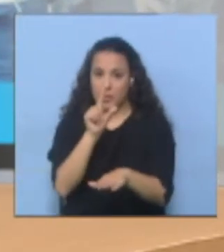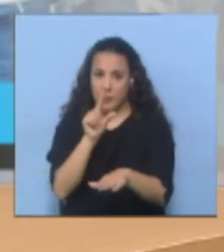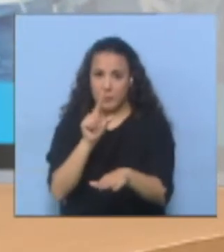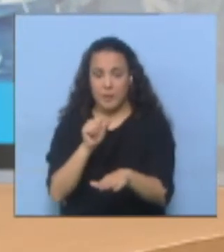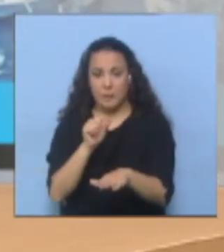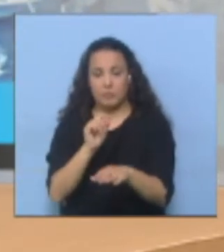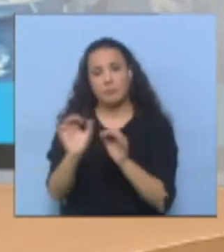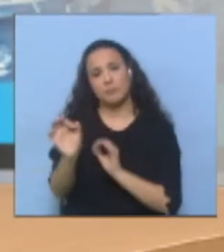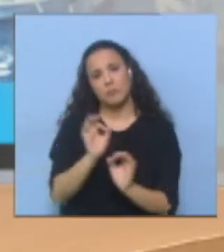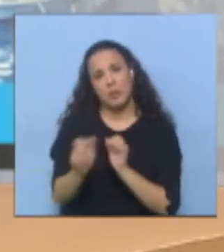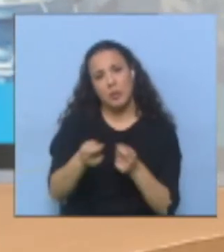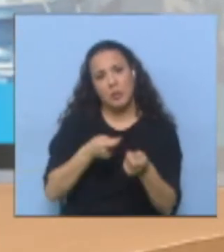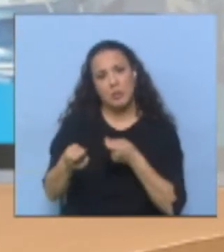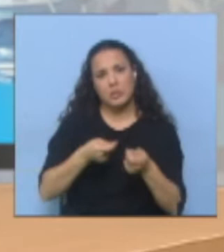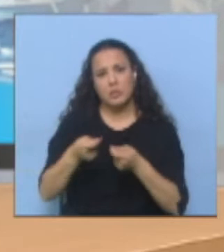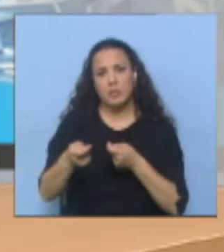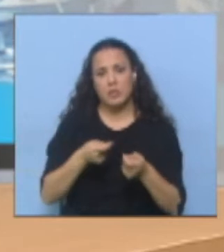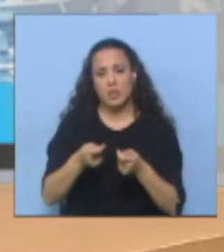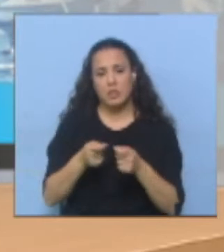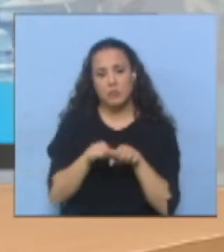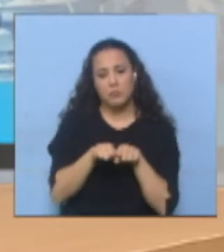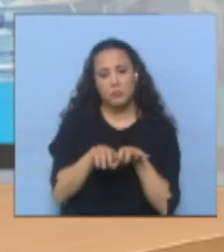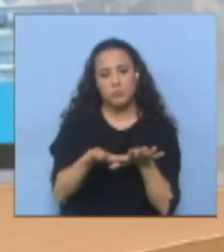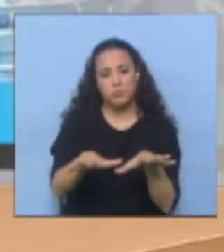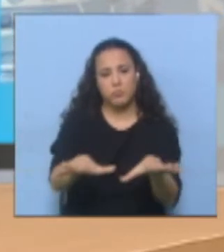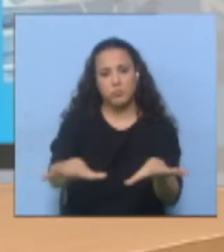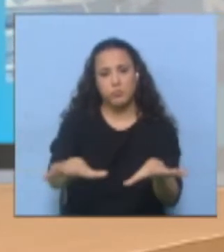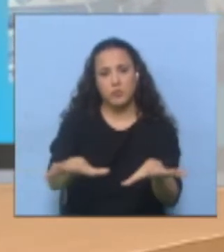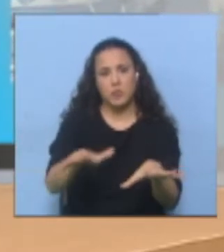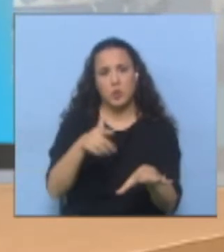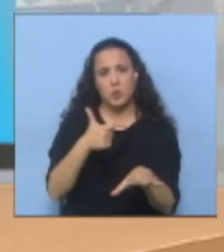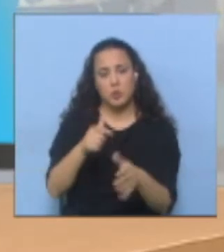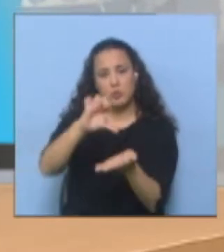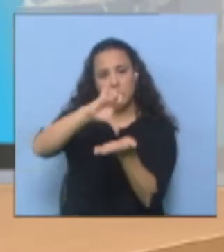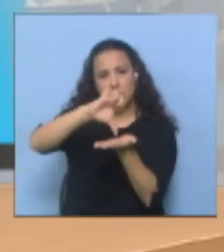pós-tours também que se estendem com a participação do turismo do centro,